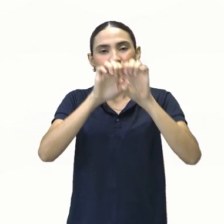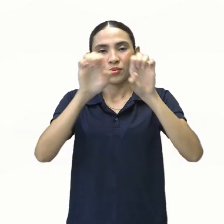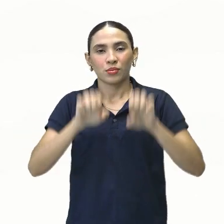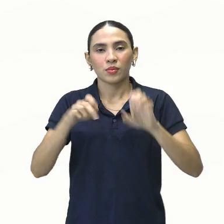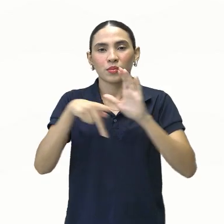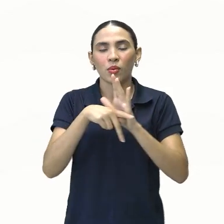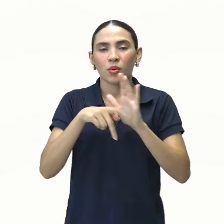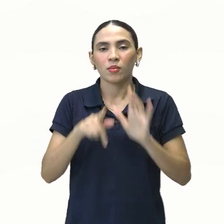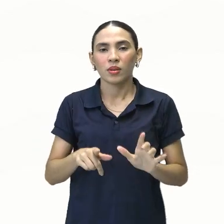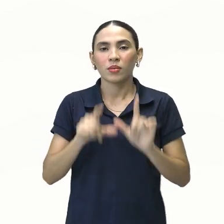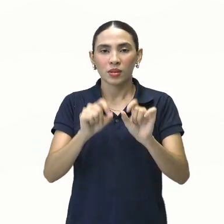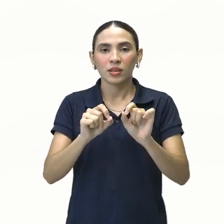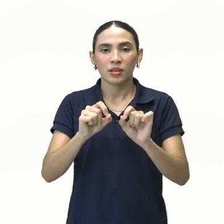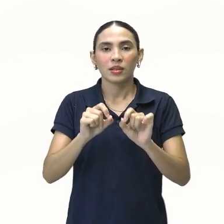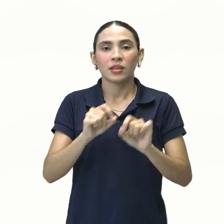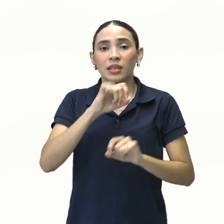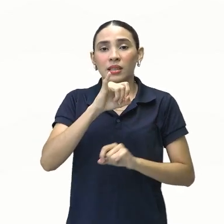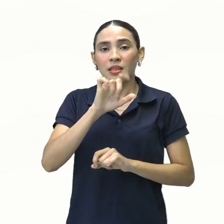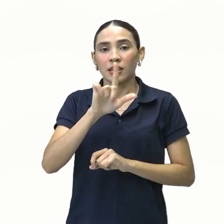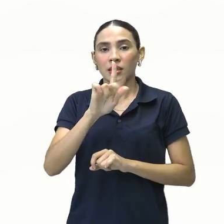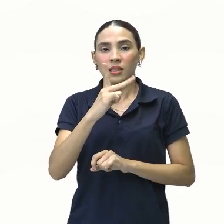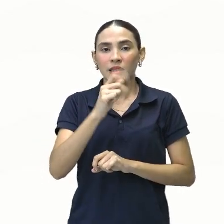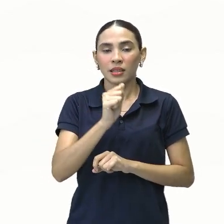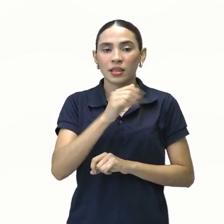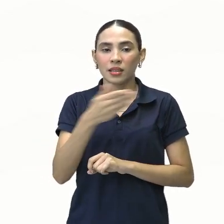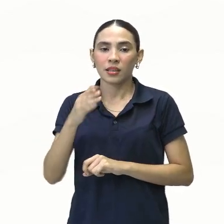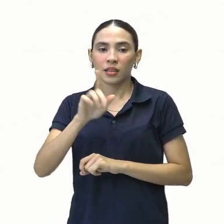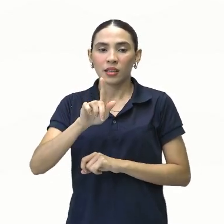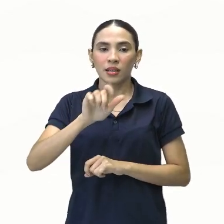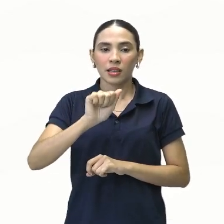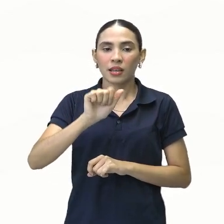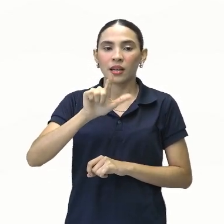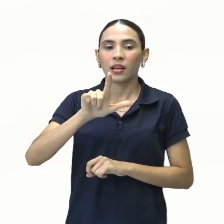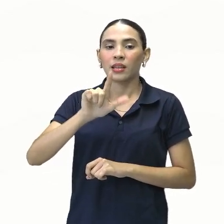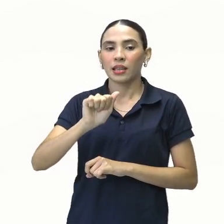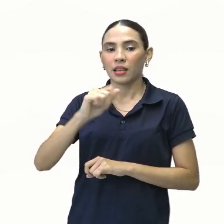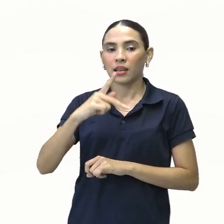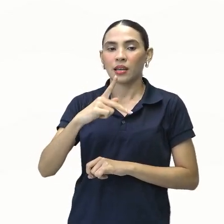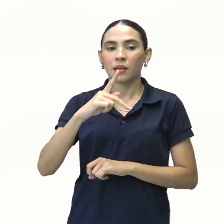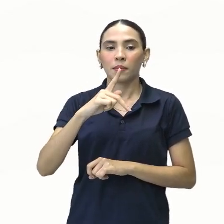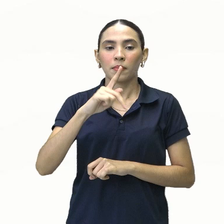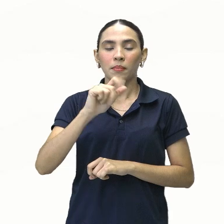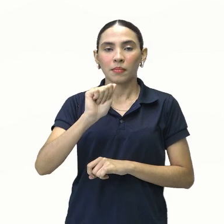né, da ilha de Galápagos. Nós temos aí várias ilhas, na verdade,